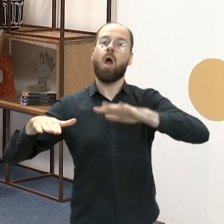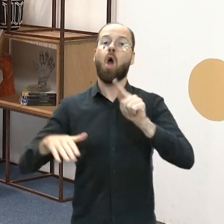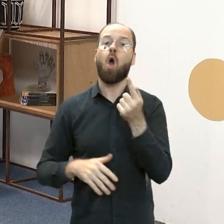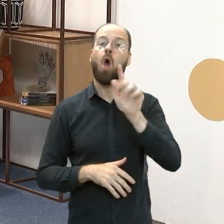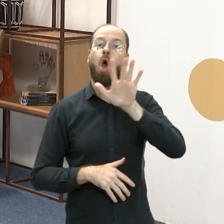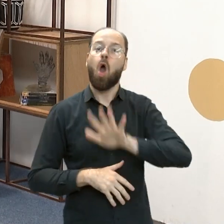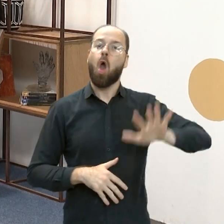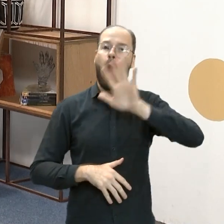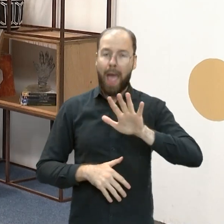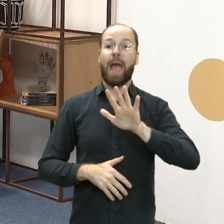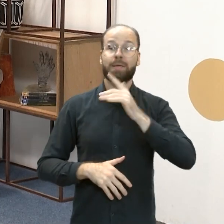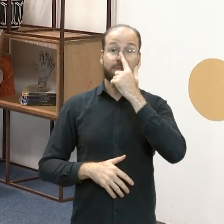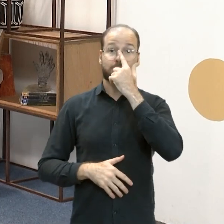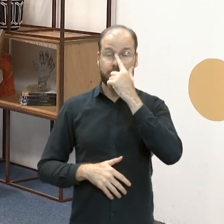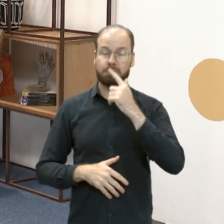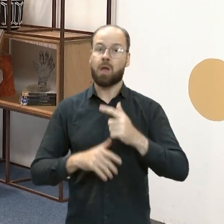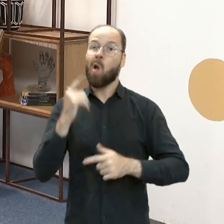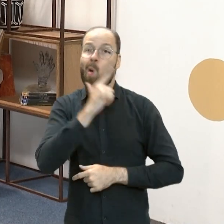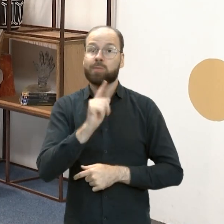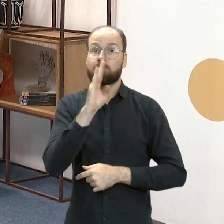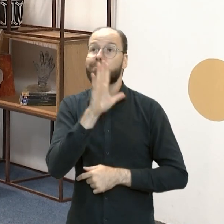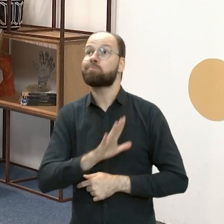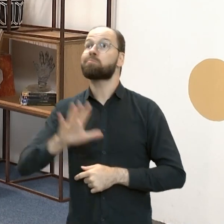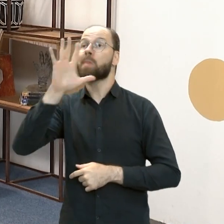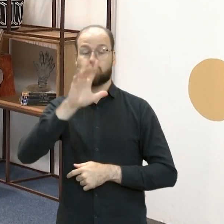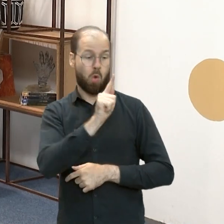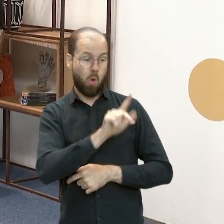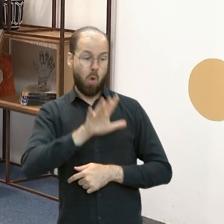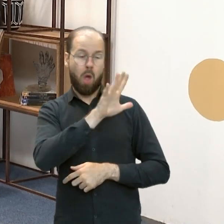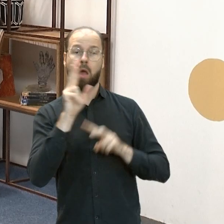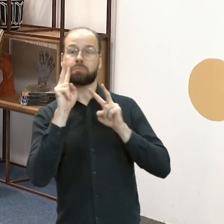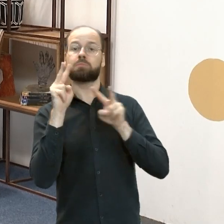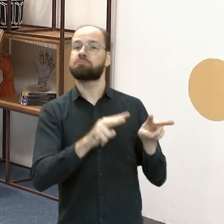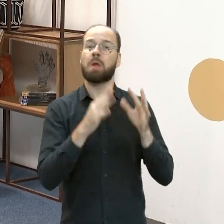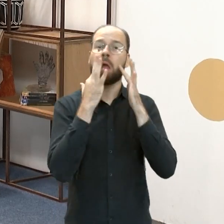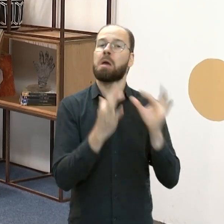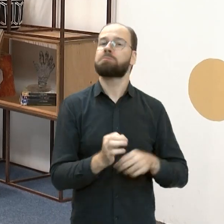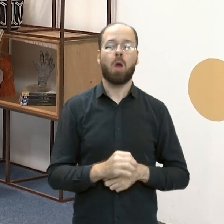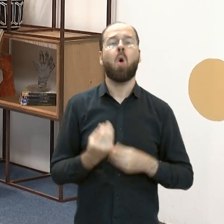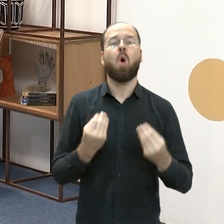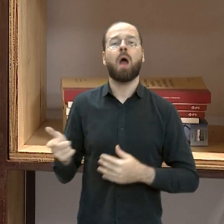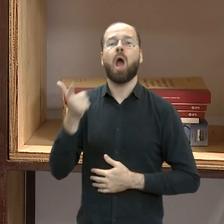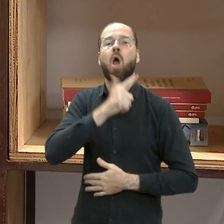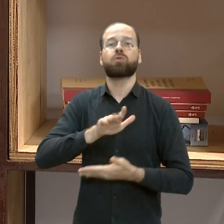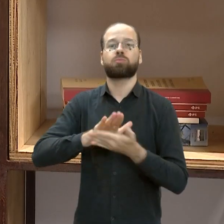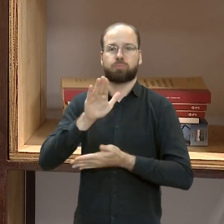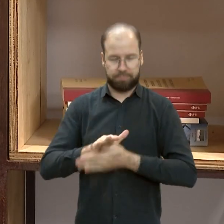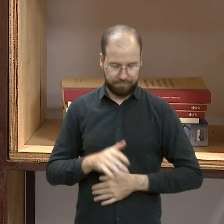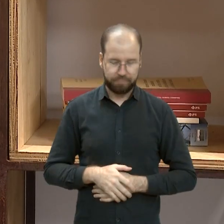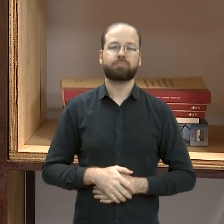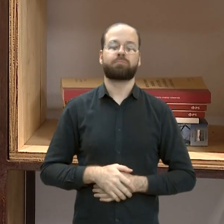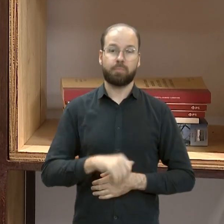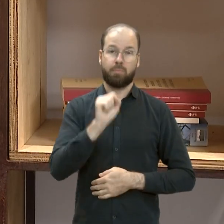conseguiu publicar um livro aos 16 anos? De que maneira que isso aconteceu? Sim, ela publicou de uma forma autônoma,